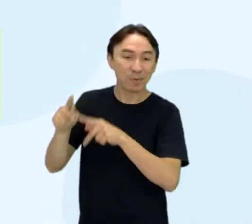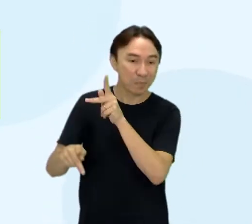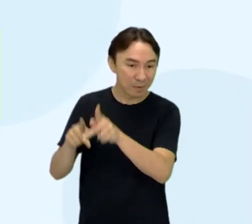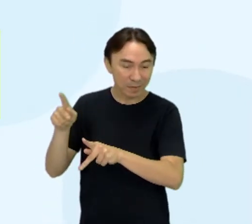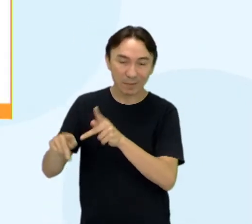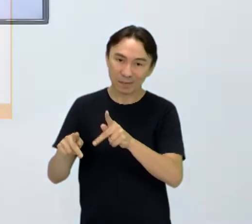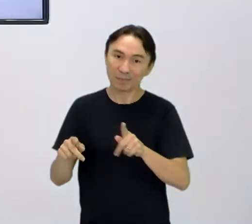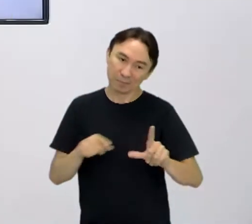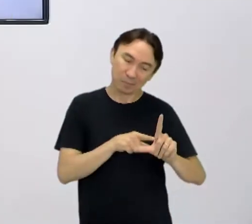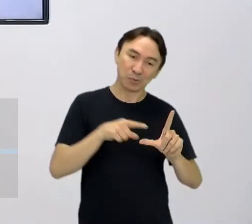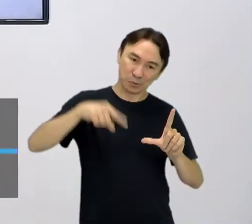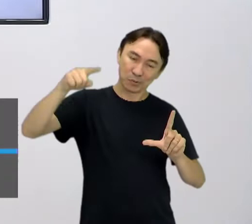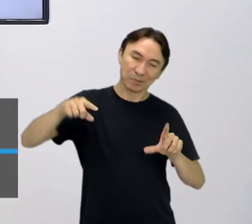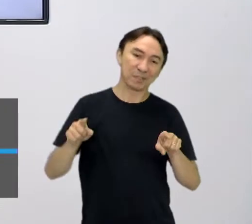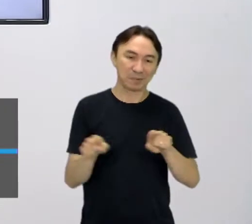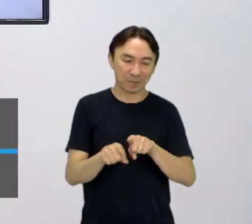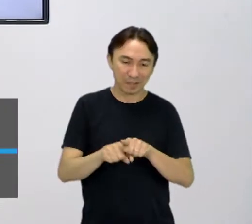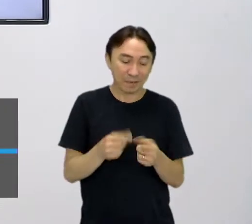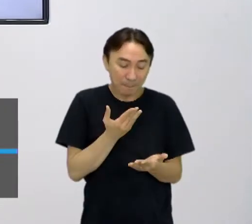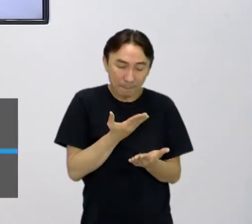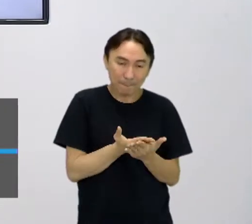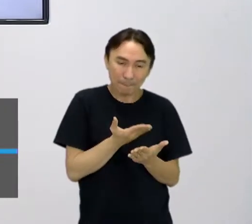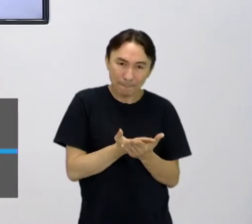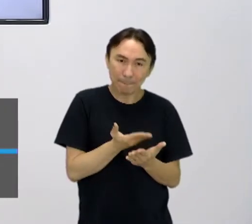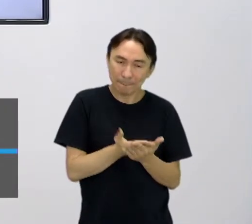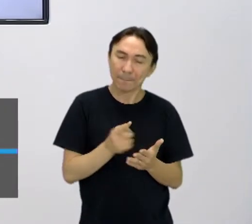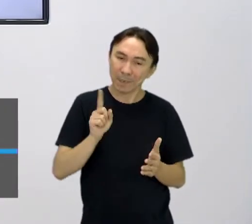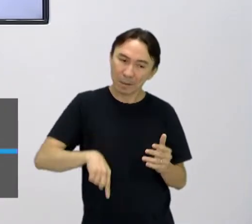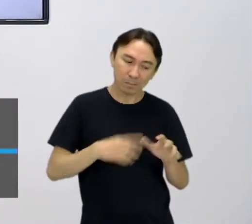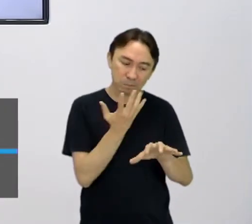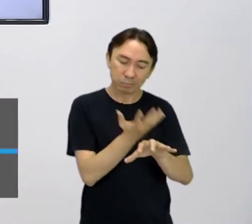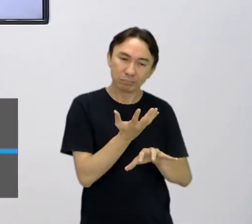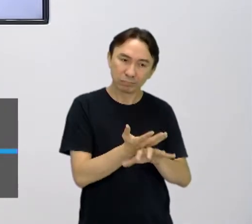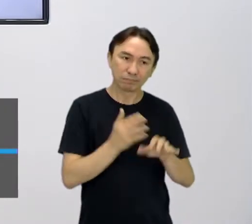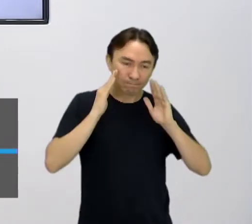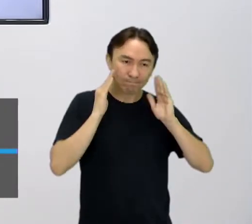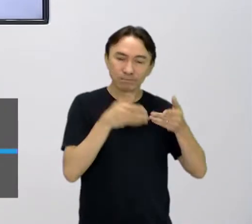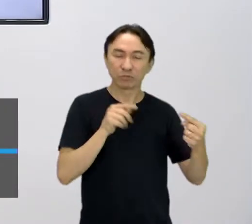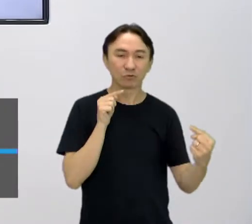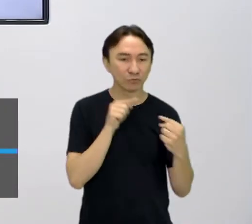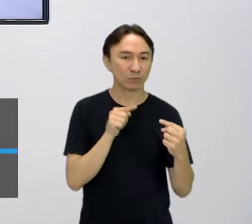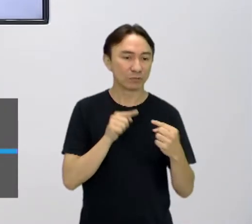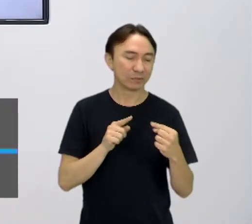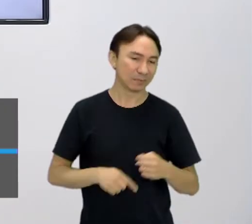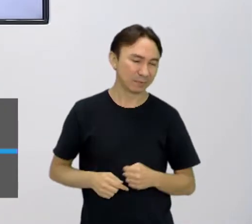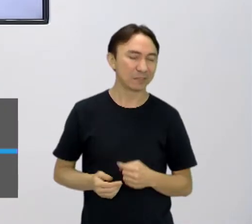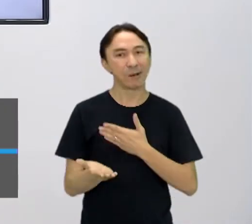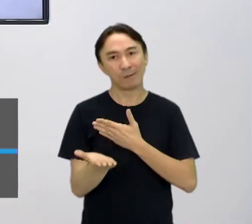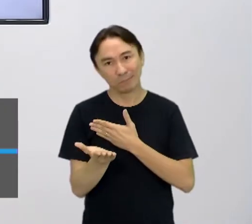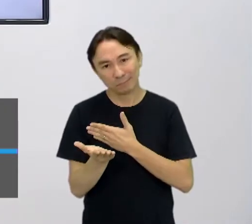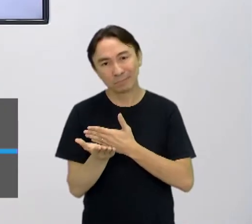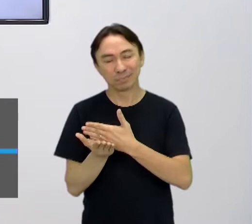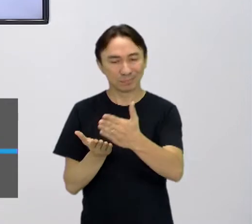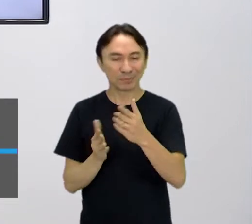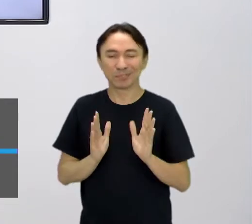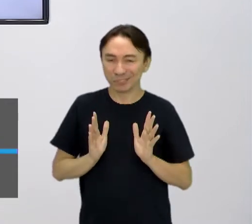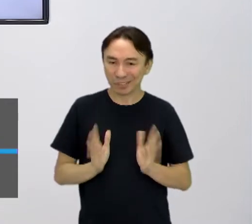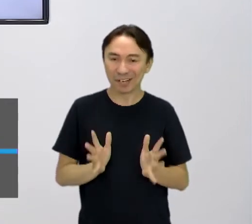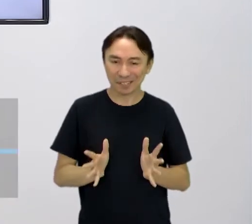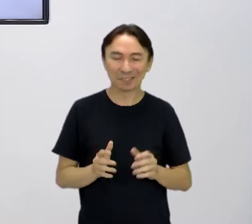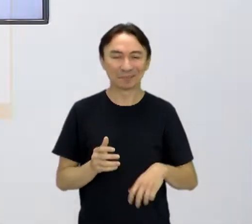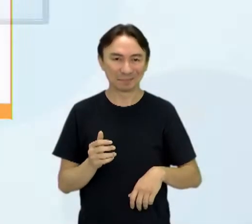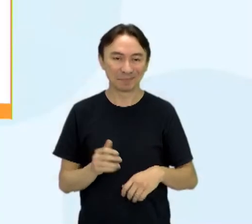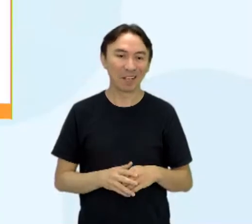as nossas aulas pensando nesse componente curricular. Para fechar essa introdução, vamos dizer assim, esse comecinho de aula aqui, a